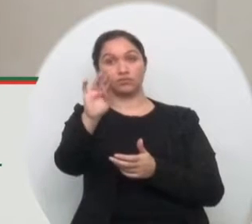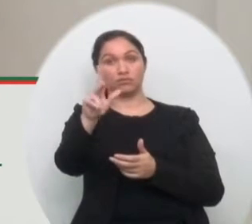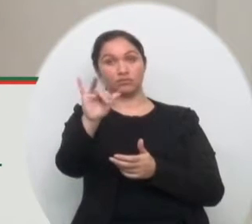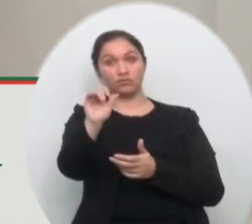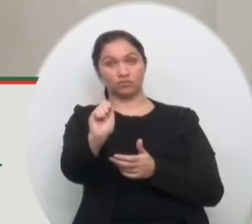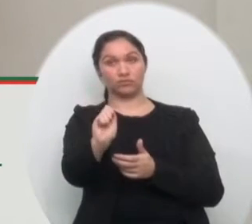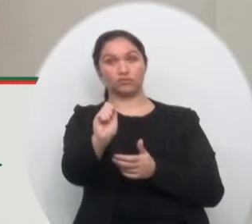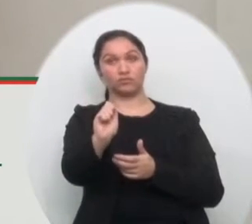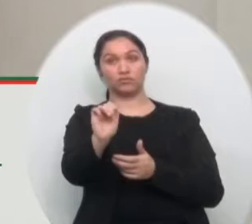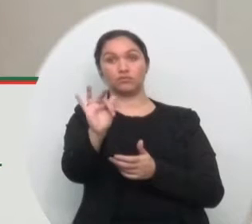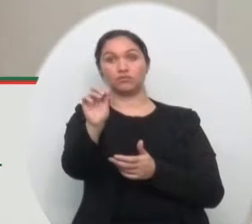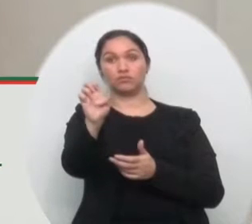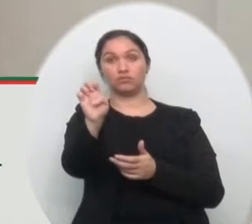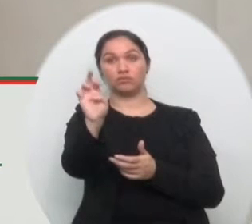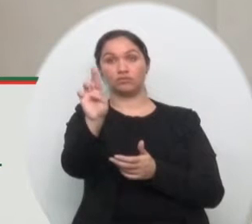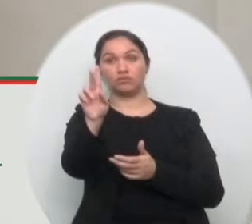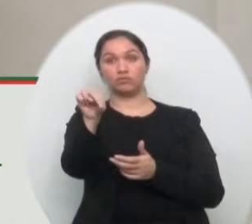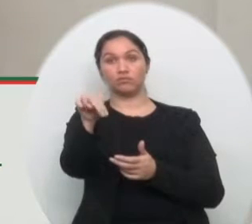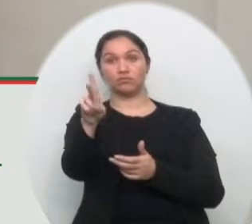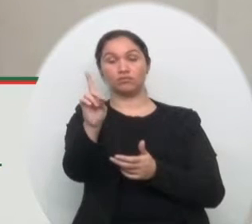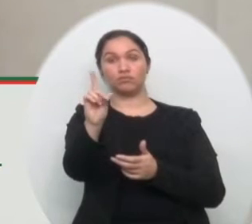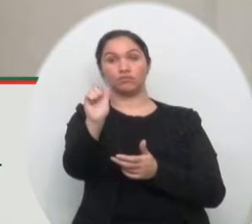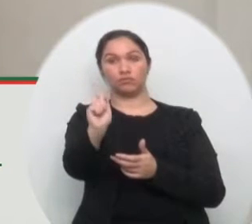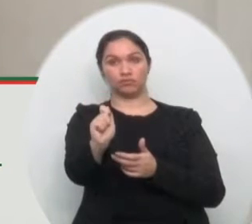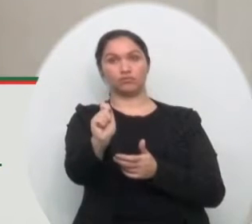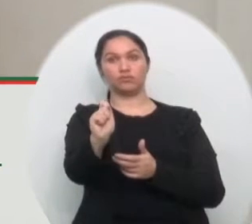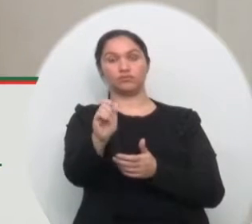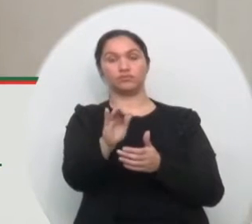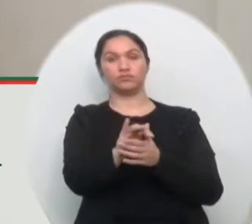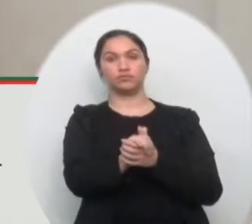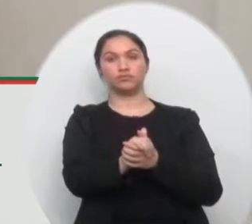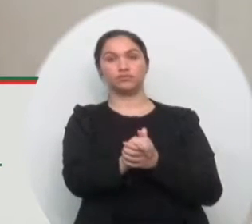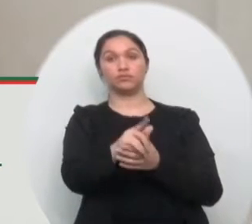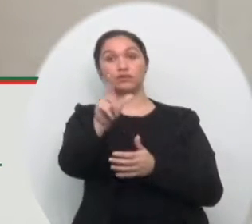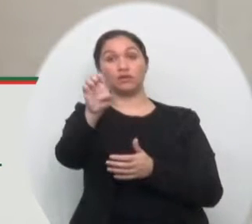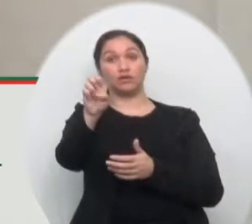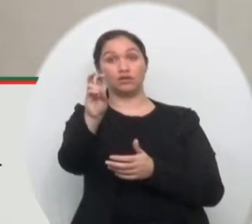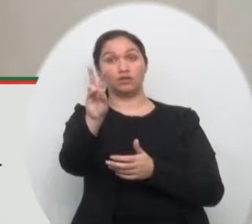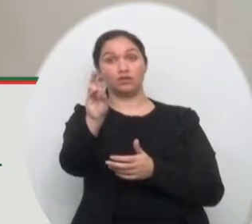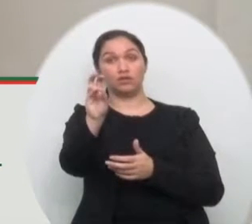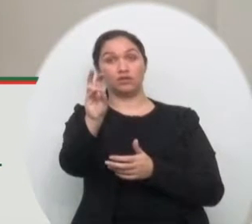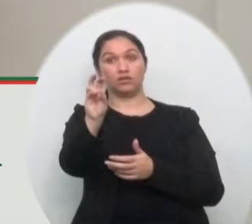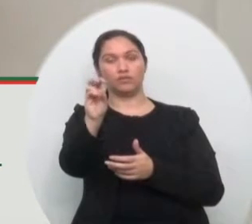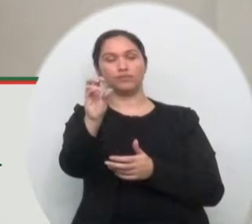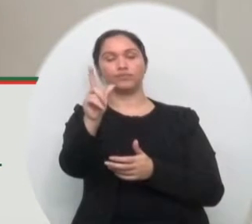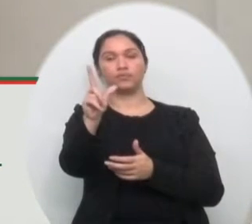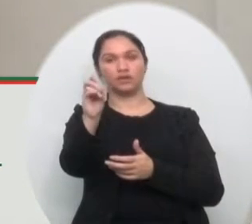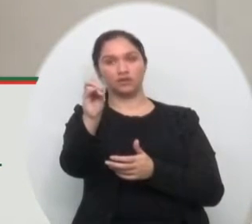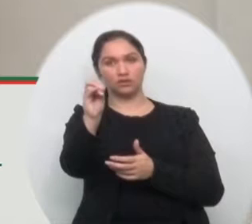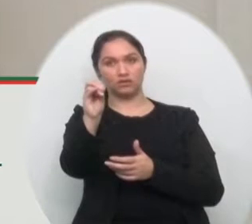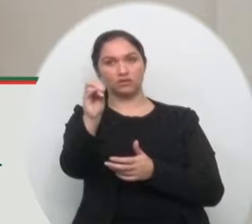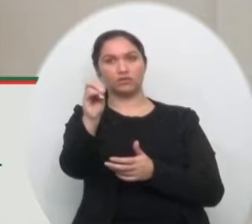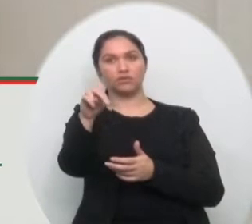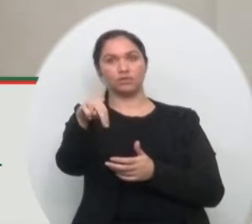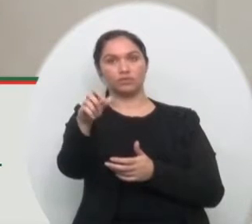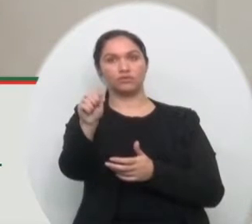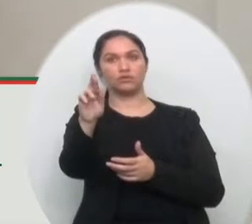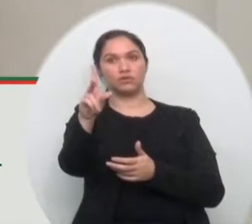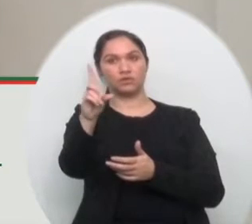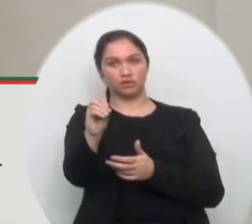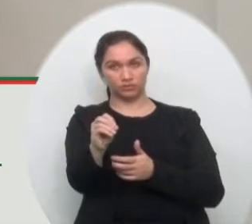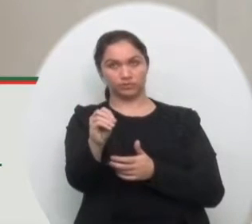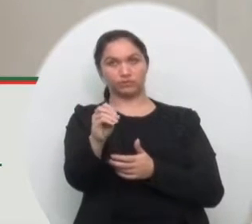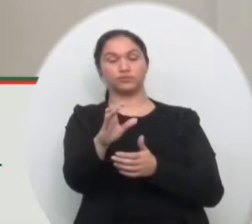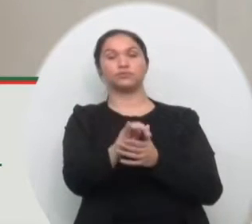Pires, a Fernanda Sônigo, o Leonardo Mesari, né, que é o responsável técnico das clínicas de odontologia da